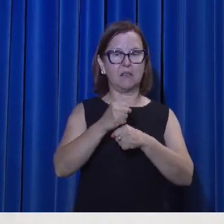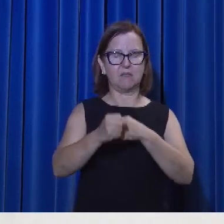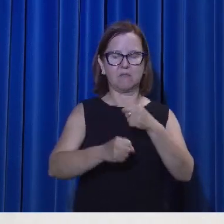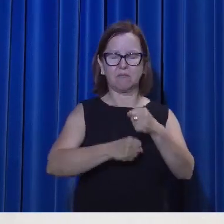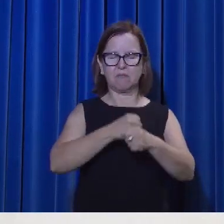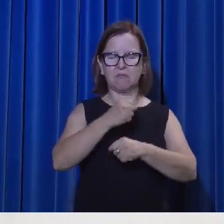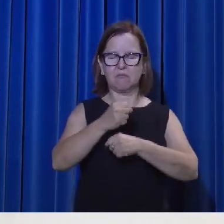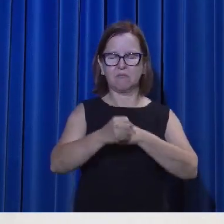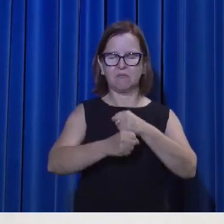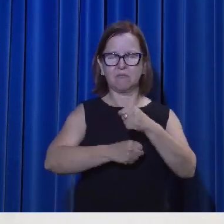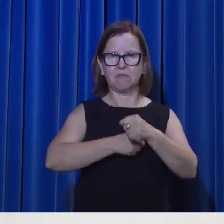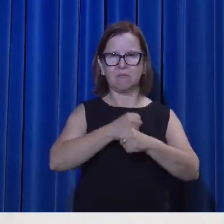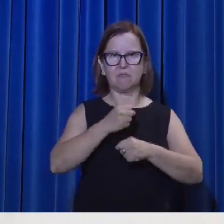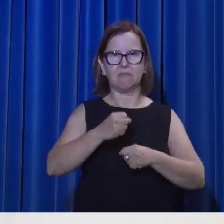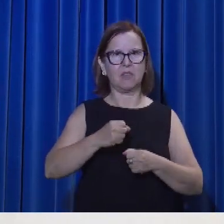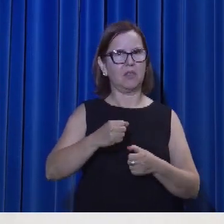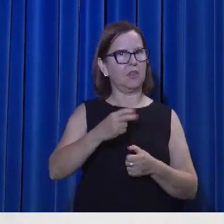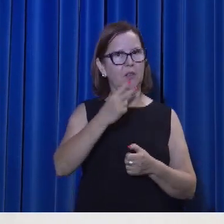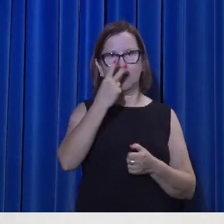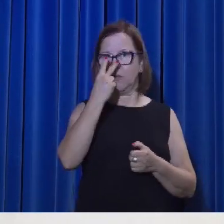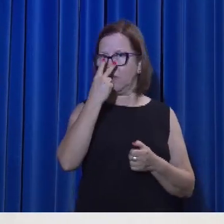E eu não via o Senhor.